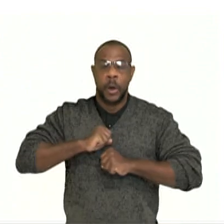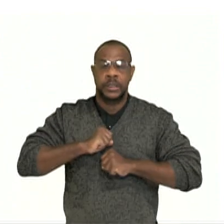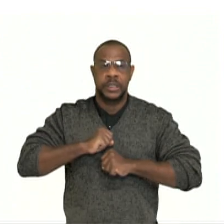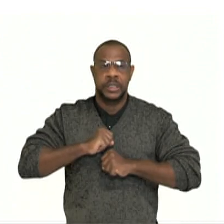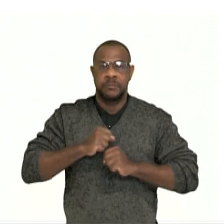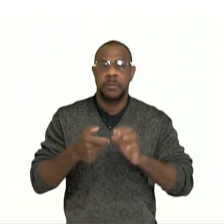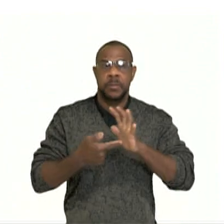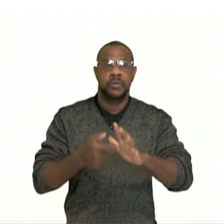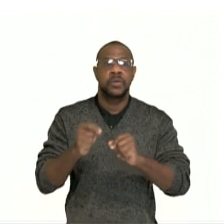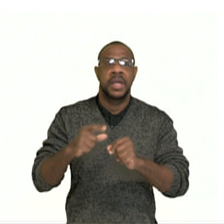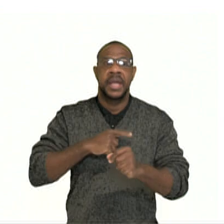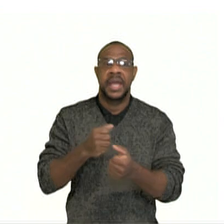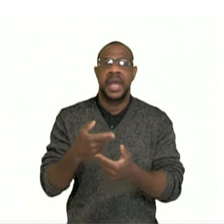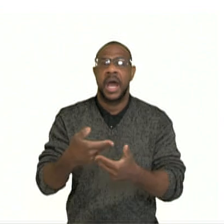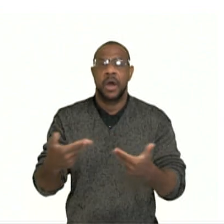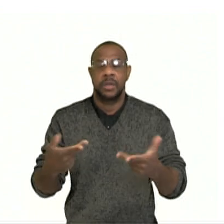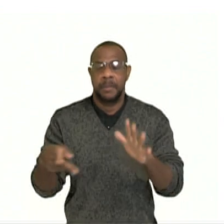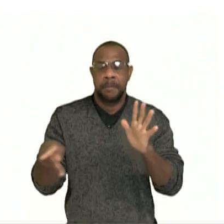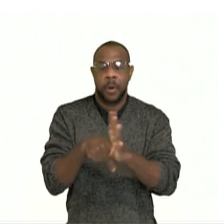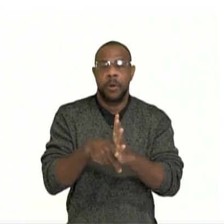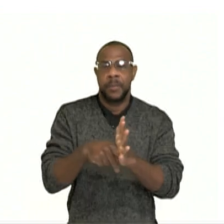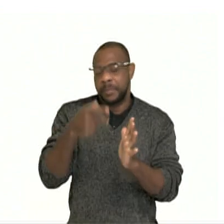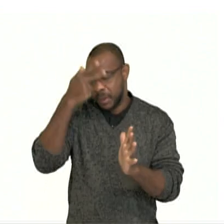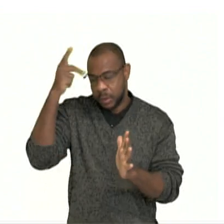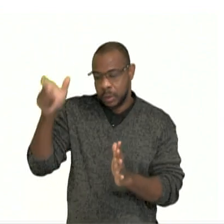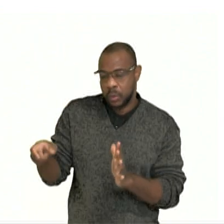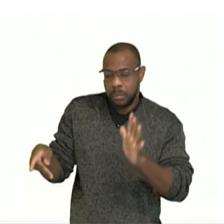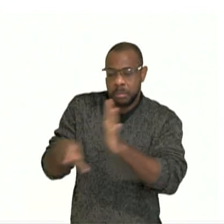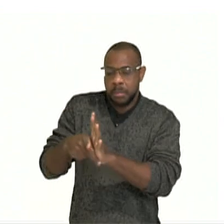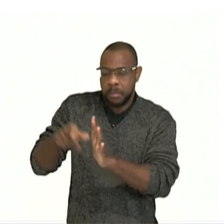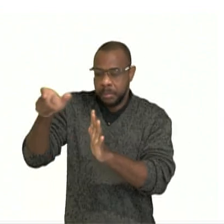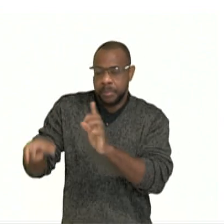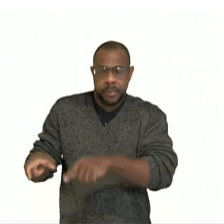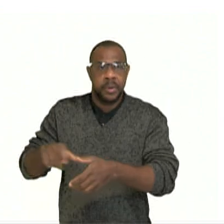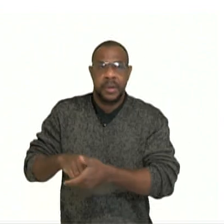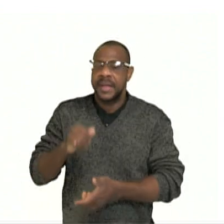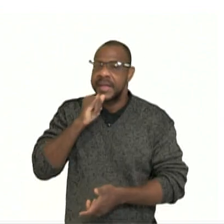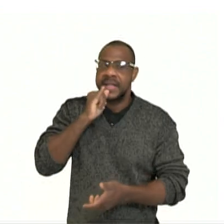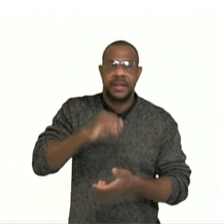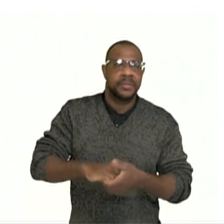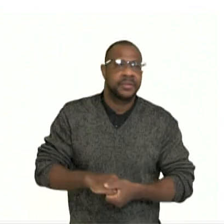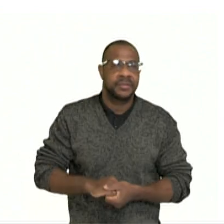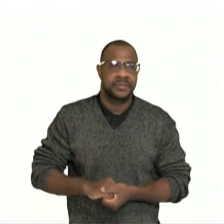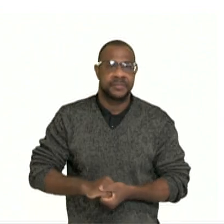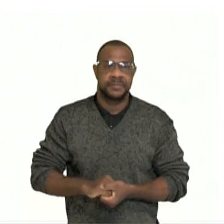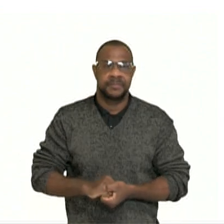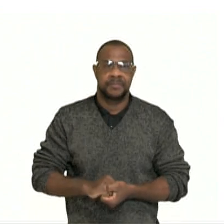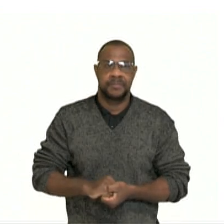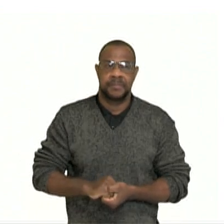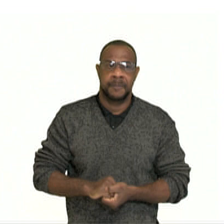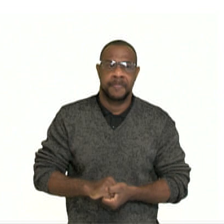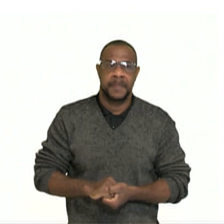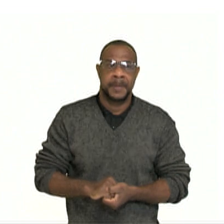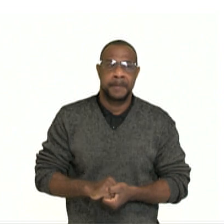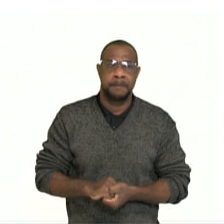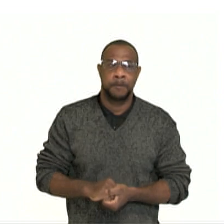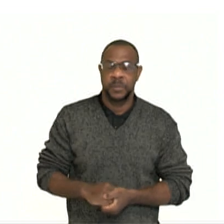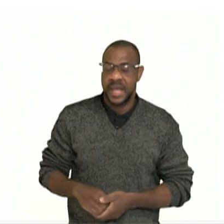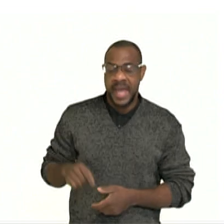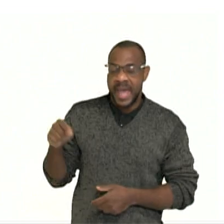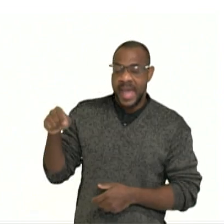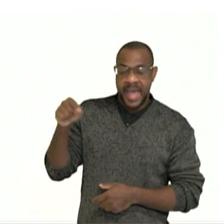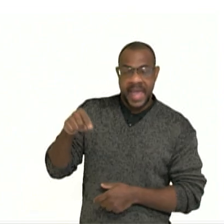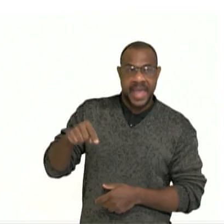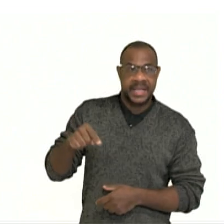indicar que algo pertence a alguém. Então, por exemplo, nós temos: This is my book. Este é